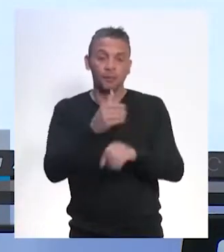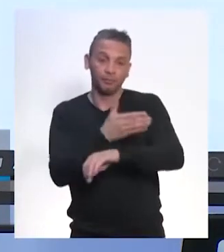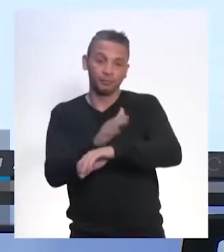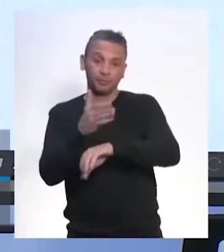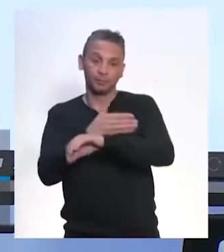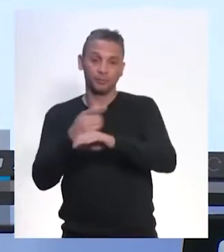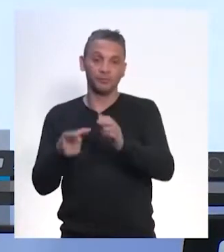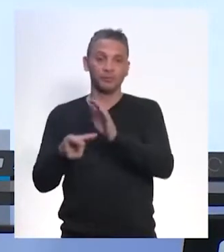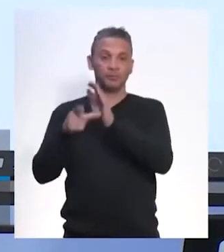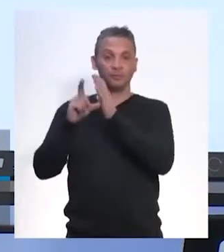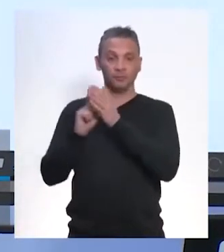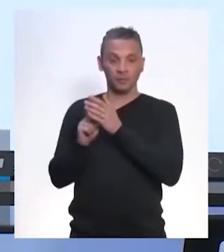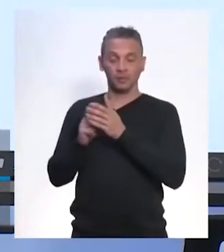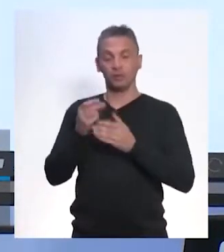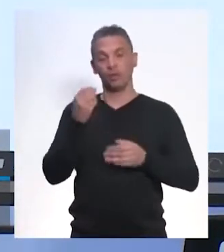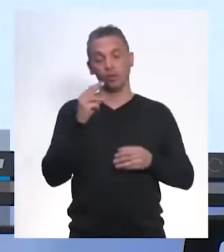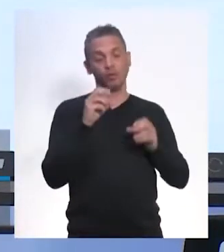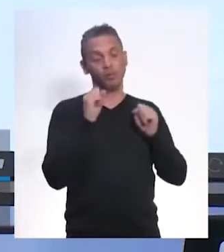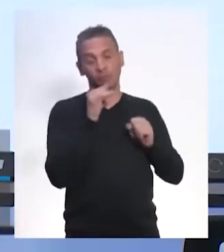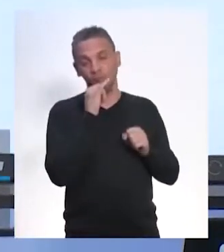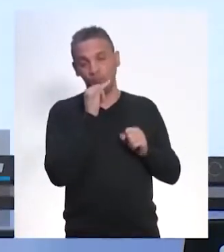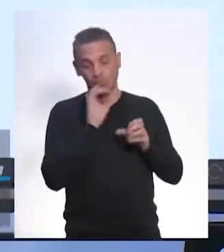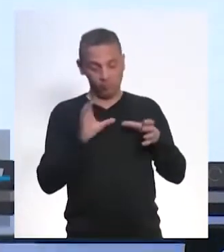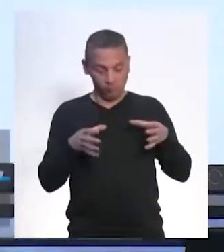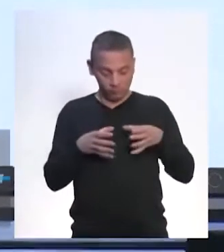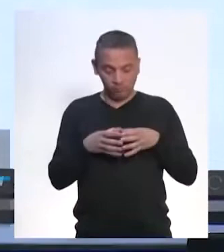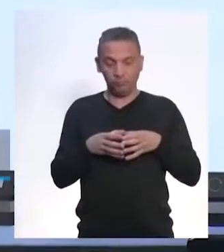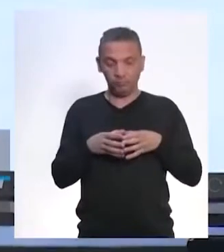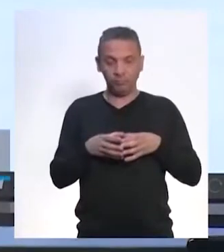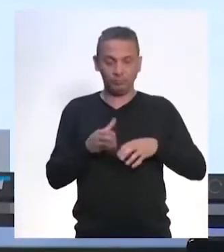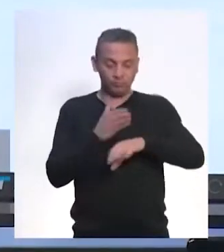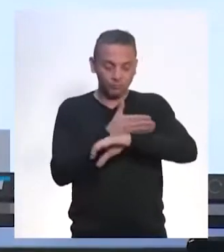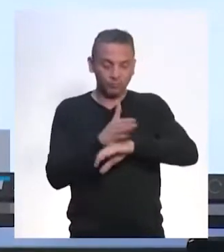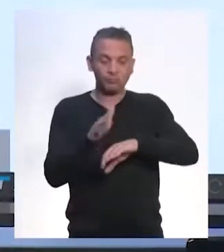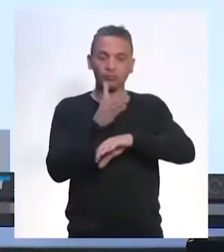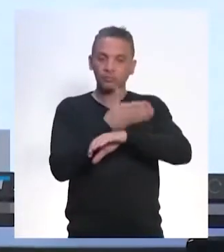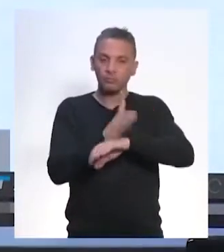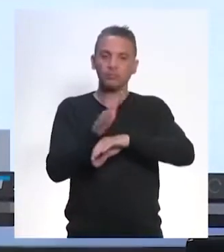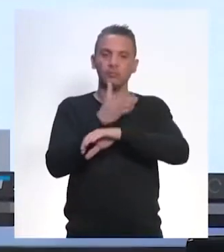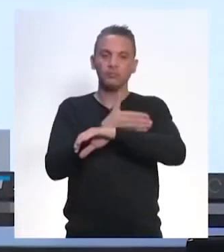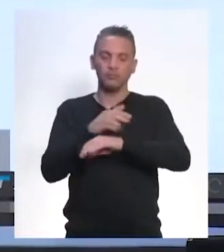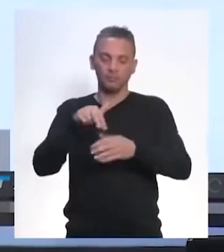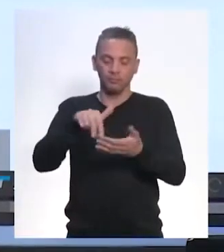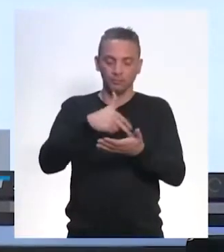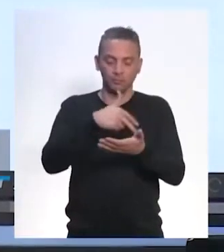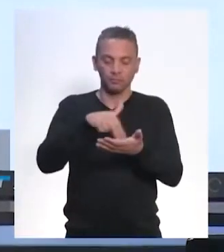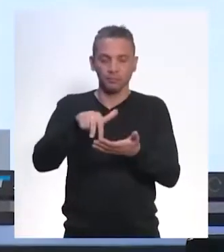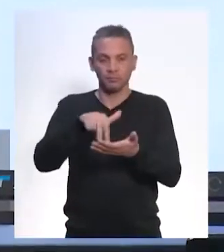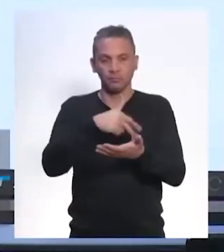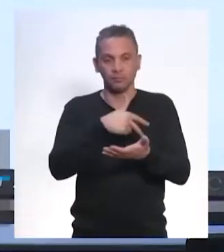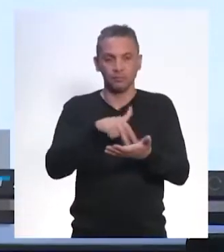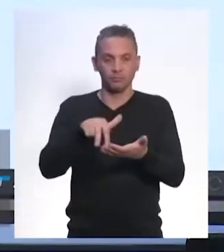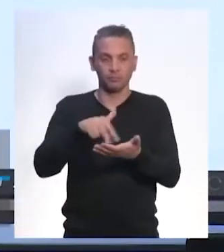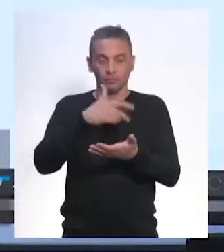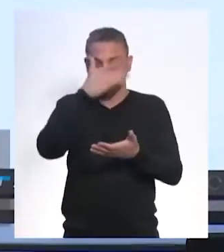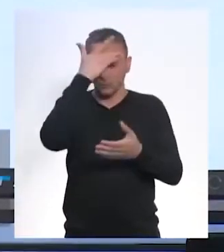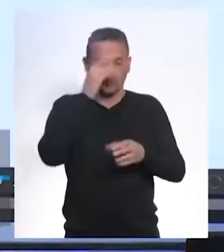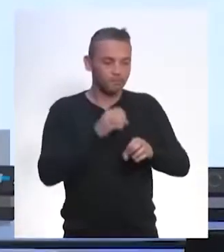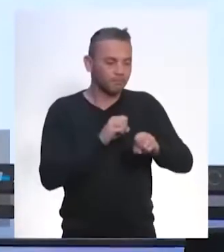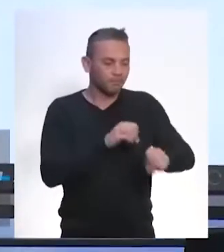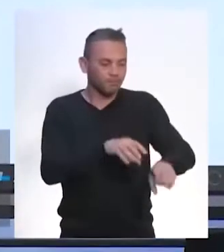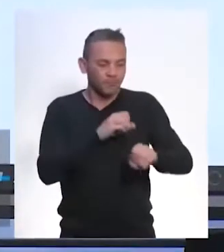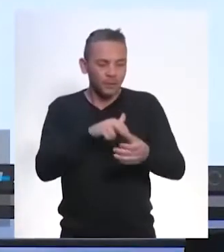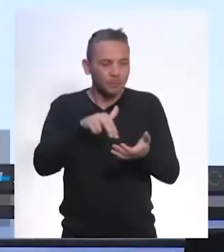né, como a gente viu, onde você tem uma sequência de gestos, né, criadas geralmente por um coreógrafo, que você